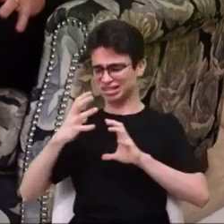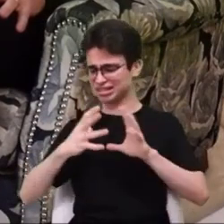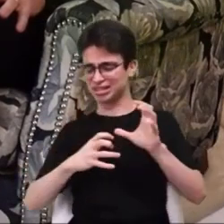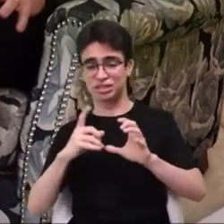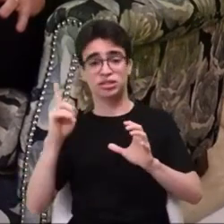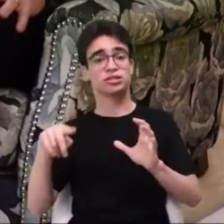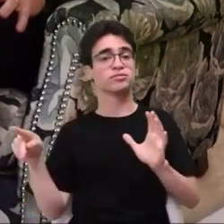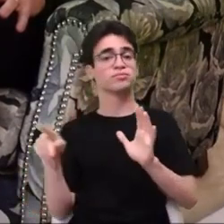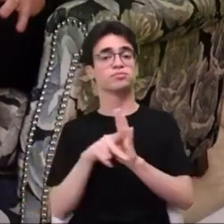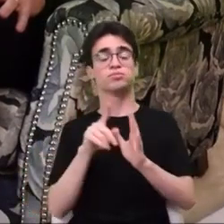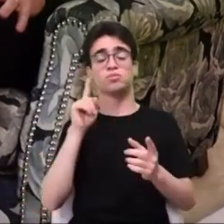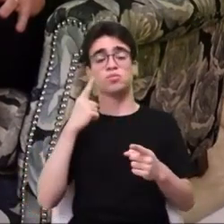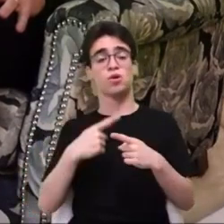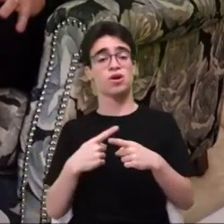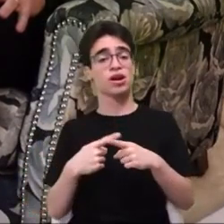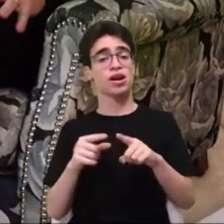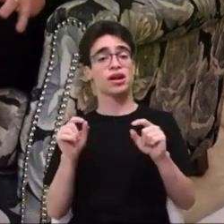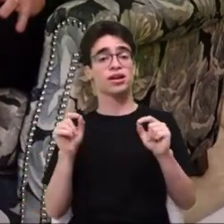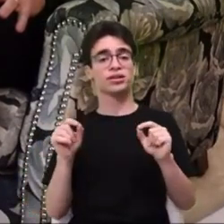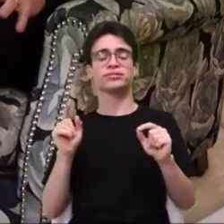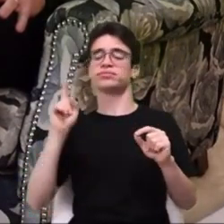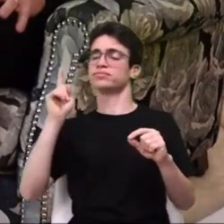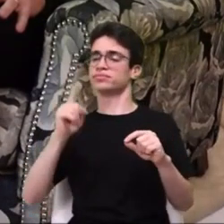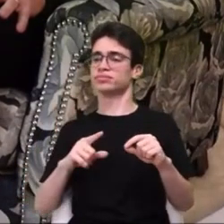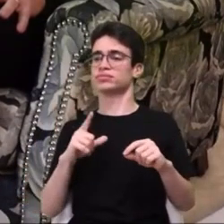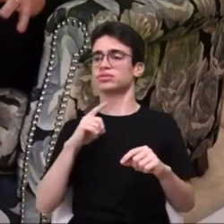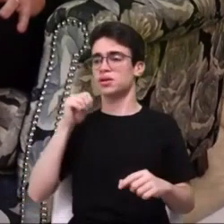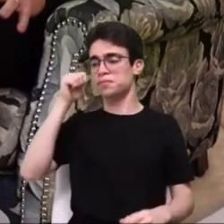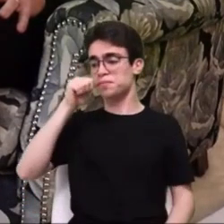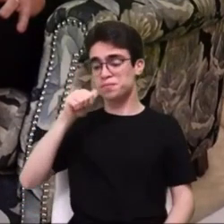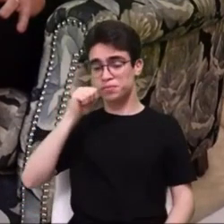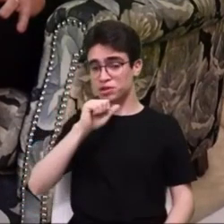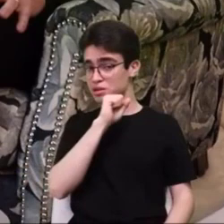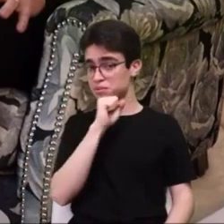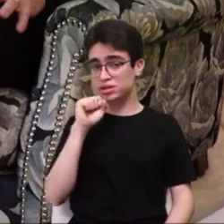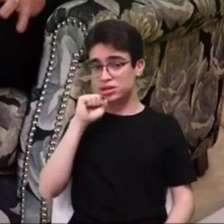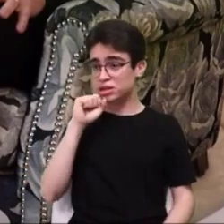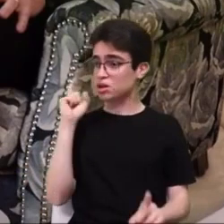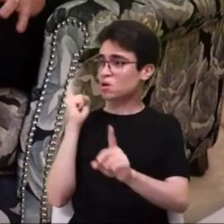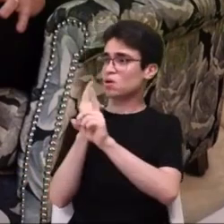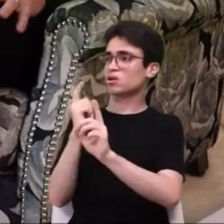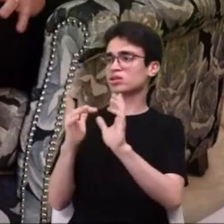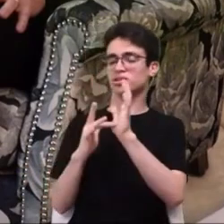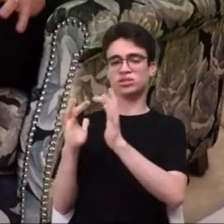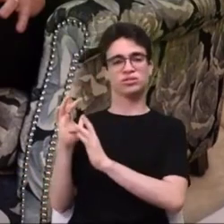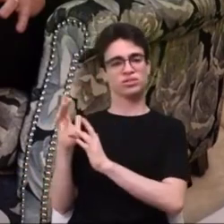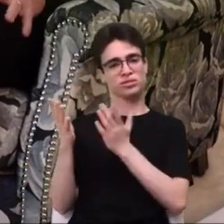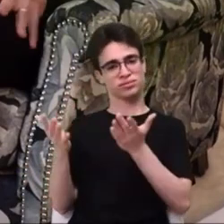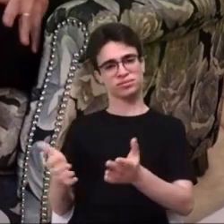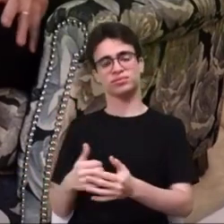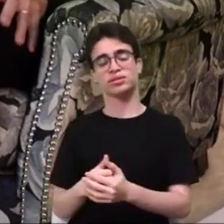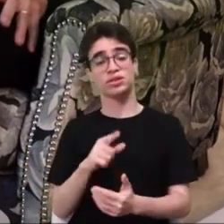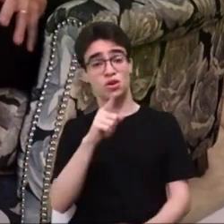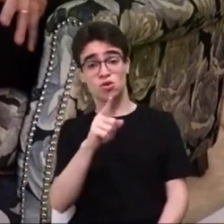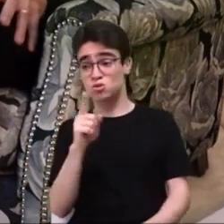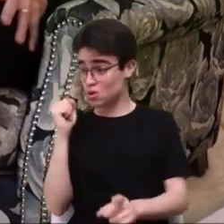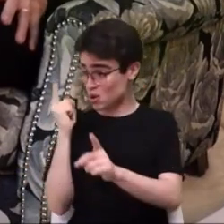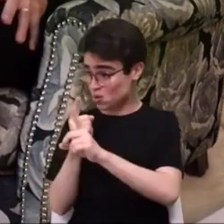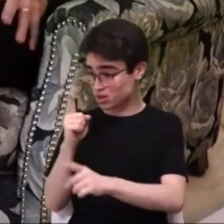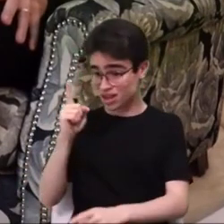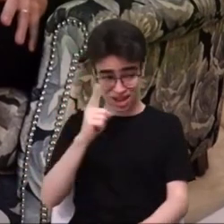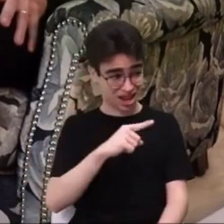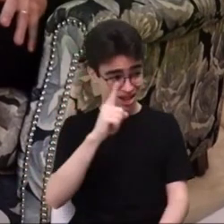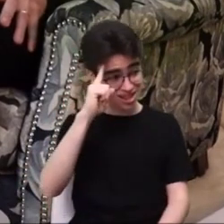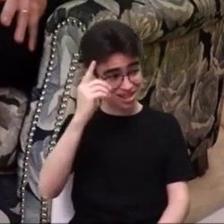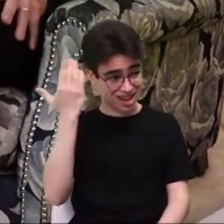identidade, é justamente por conta desse encontro da mulher samaritana com Cristo naquele poço. Então, o seu encontro foi naquele dia.